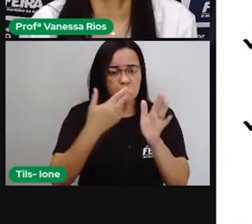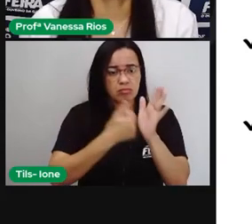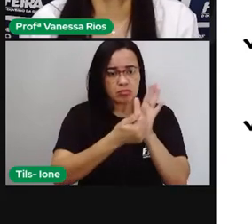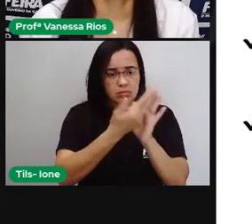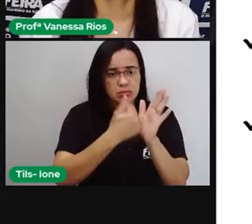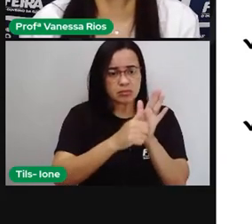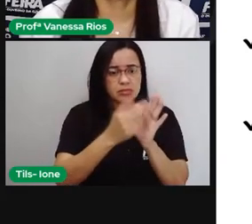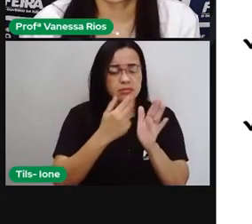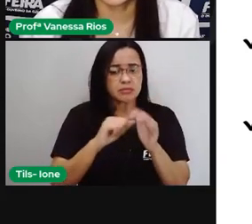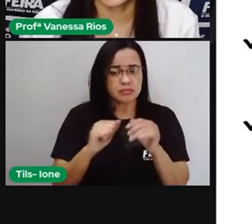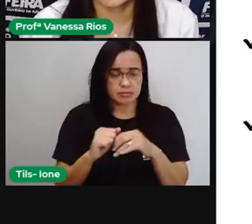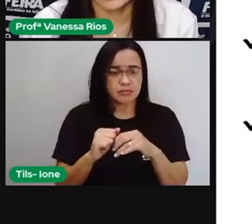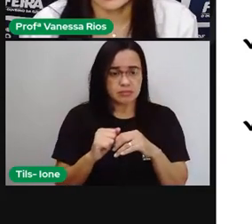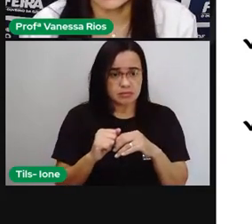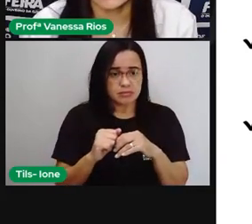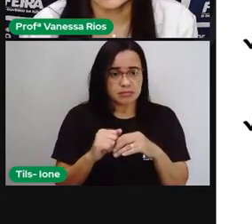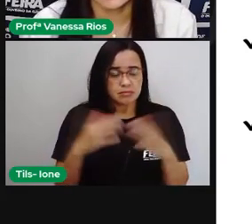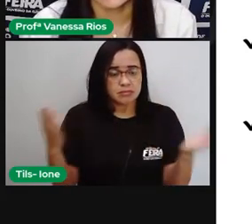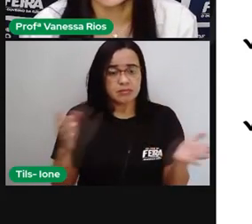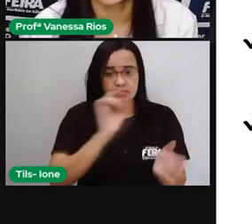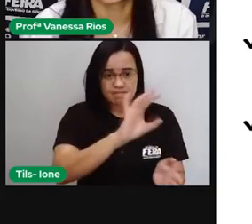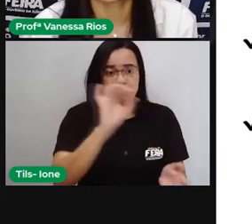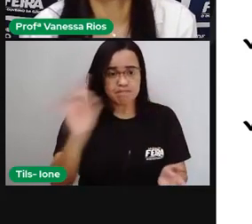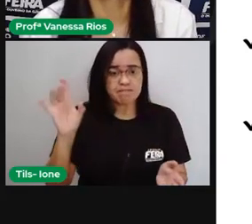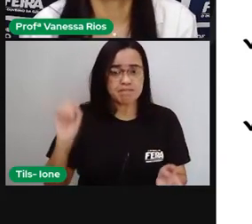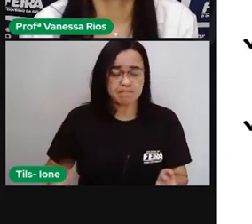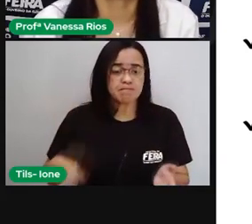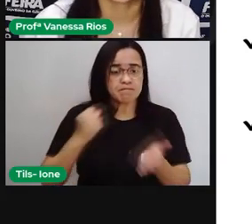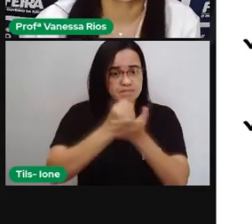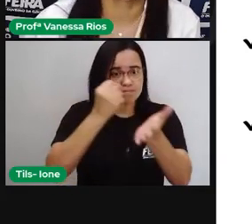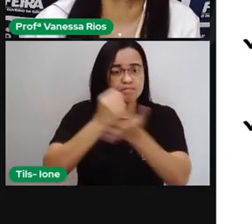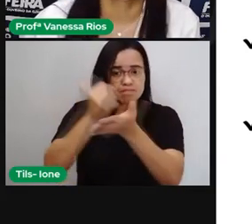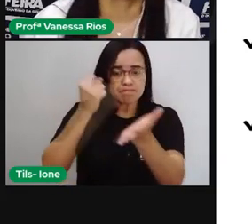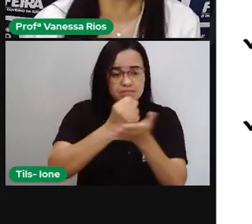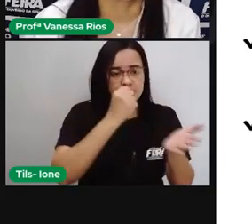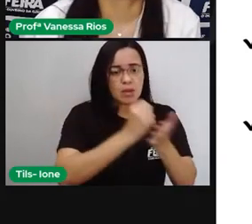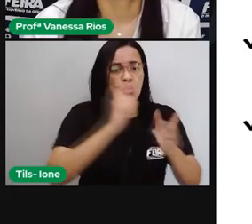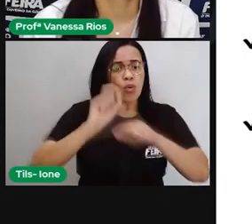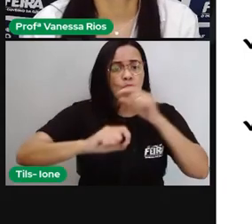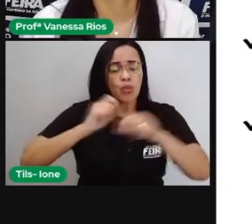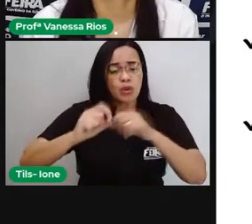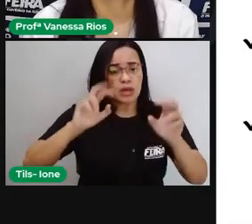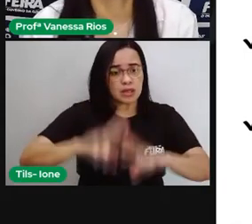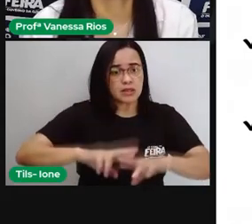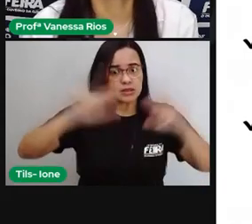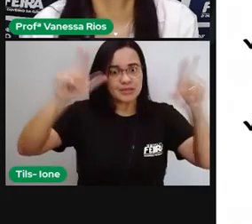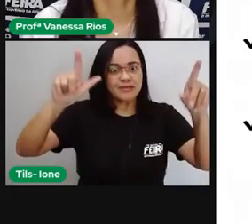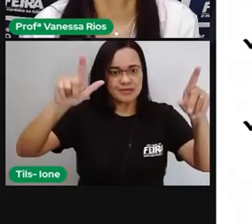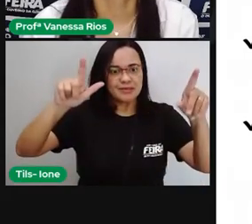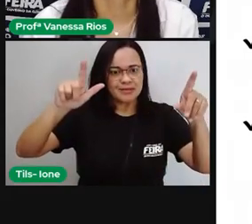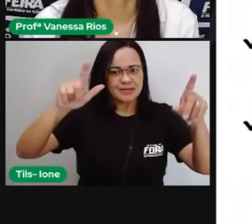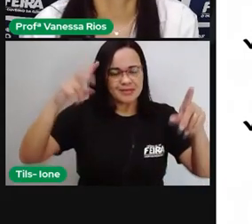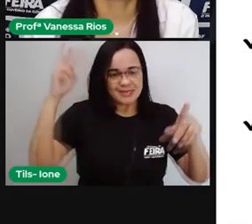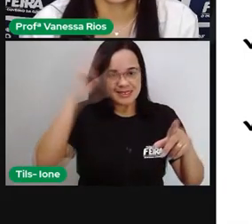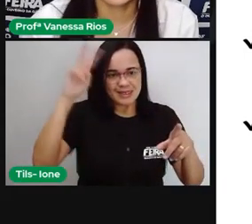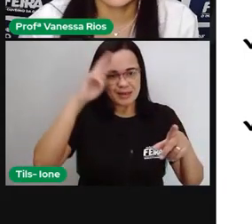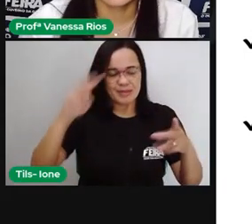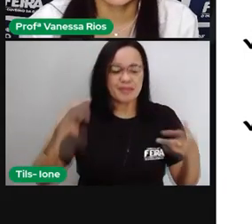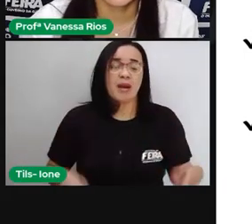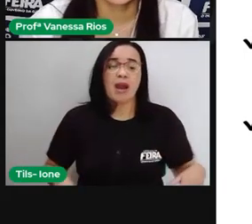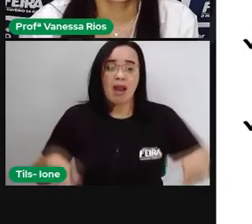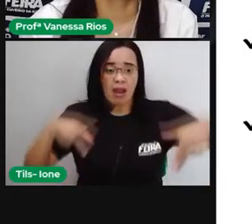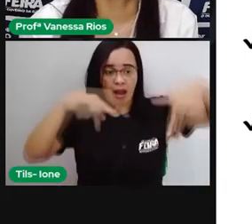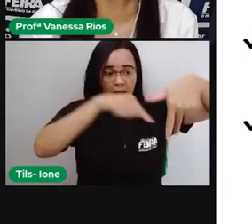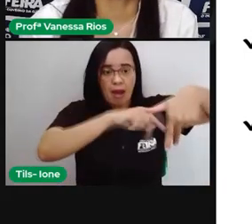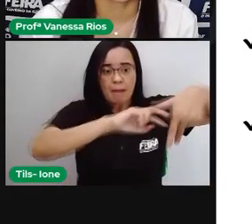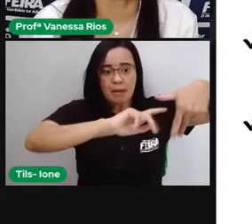né? Com suas contribuições diferentes, né? A gente pensa em diversidade e aí já pensa logo aí em contribuições,